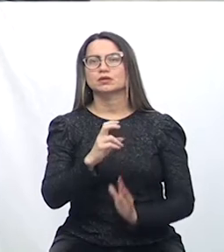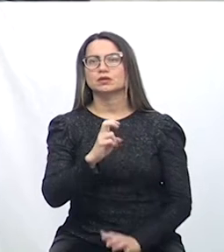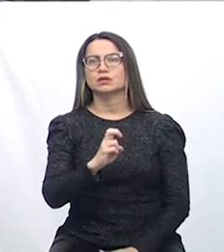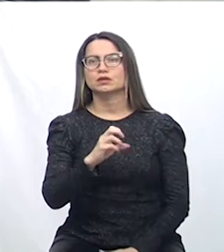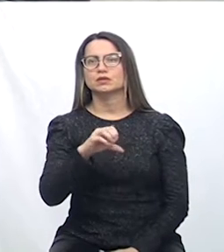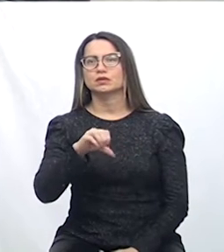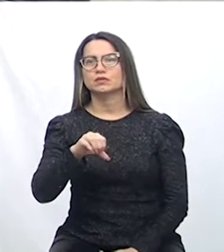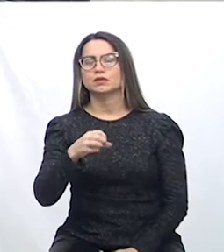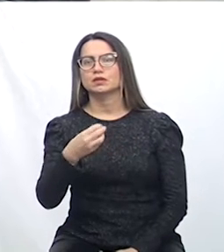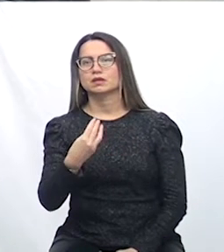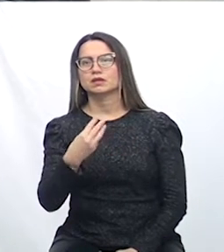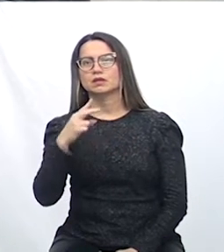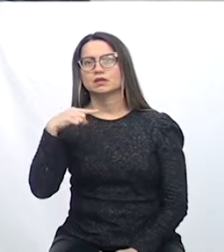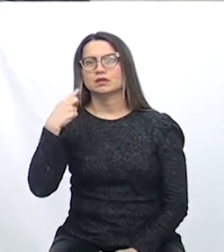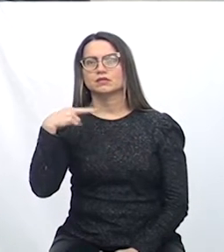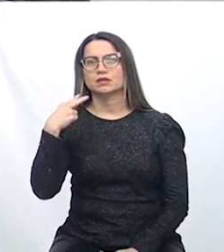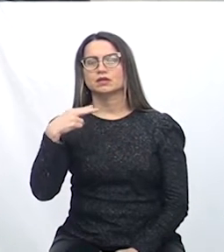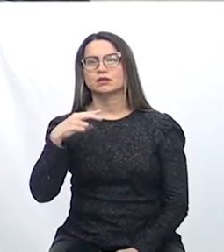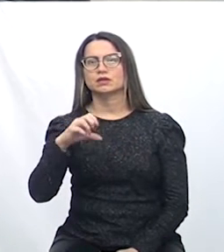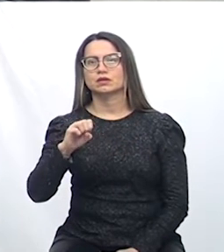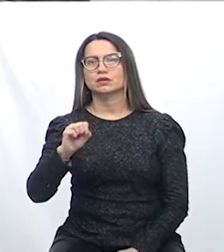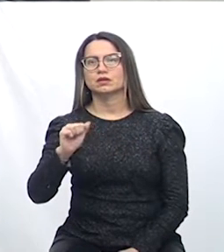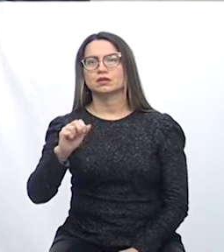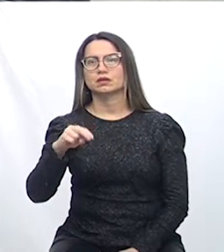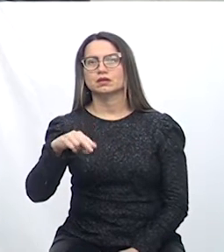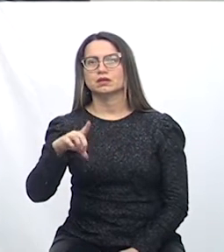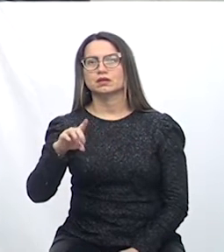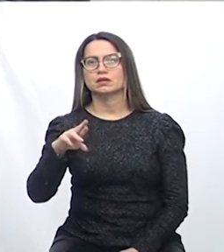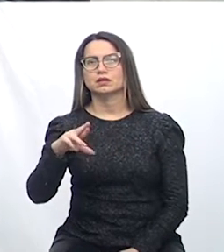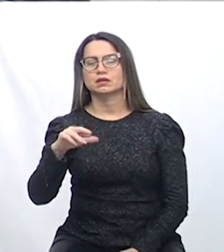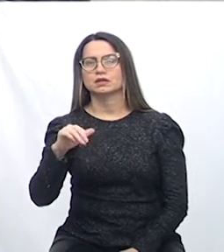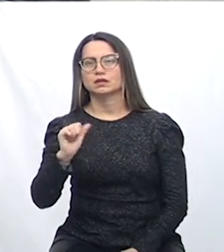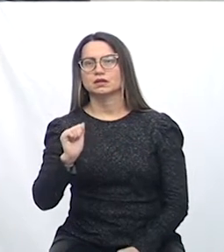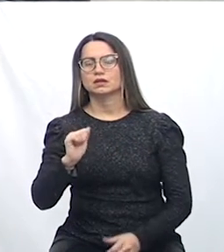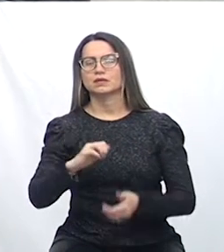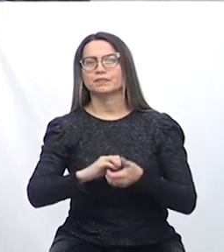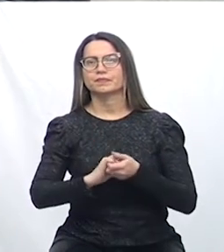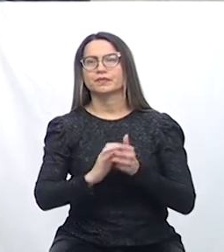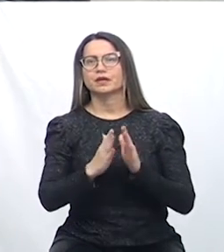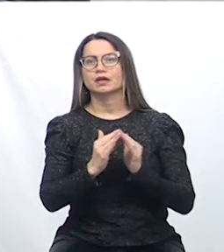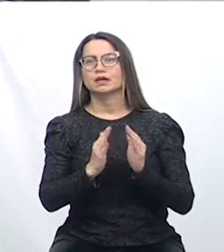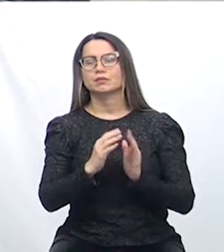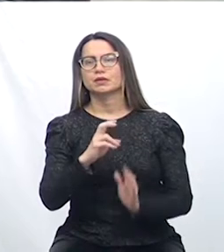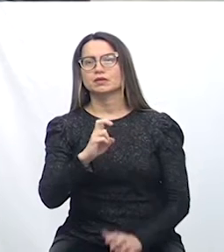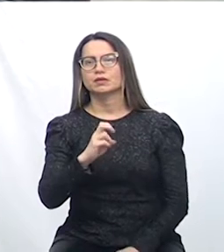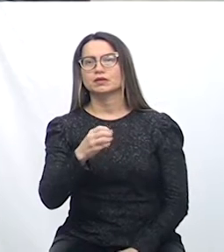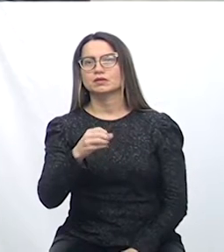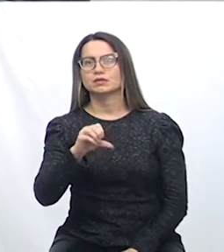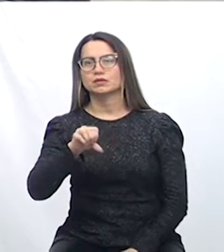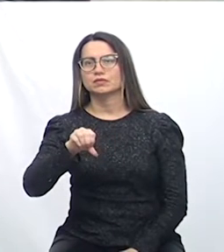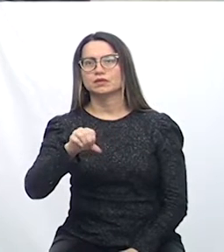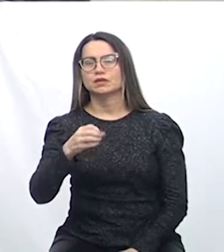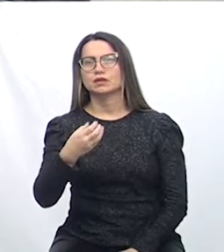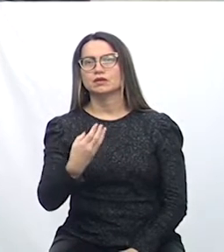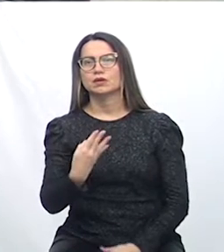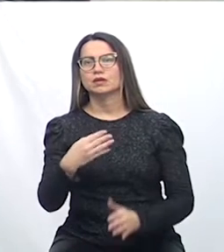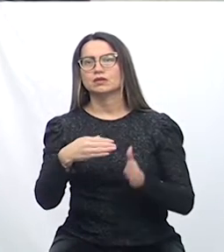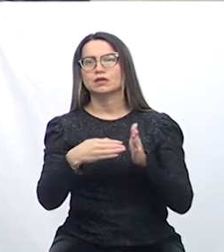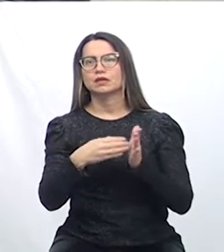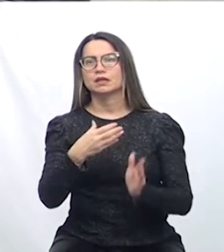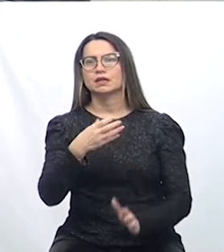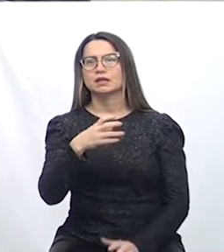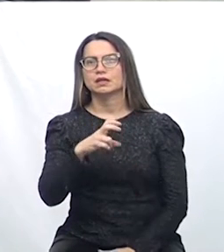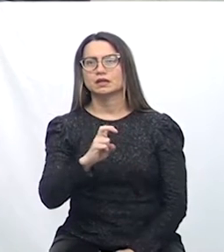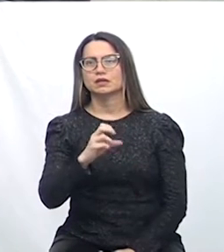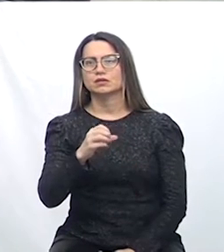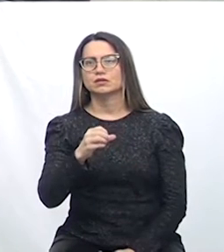2022, da vereadora Sandra Jorge. Requerimentos número 594 a 595 de 2022, de autoria do vereador